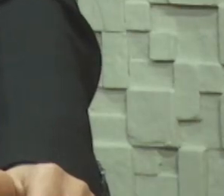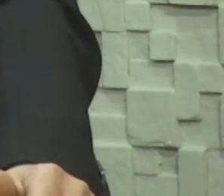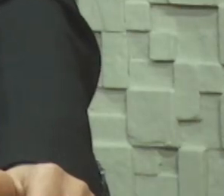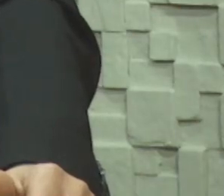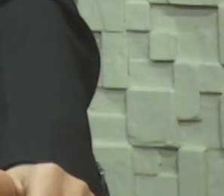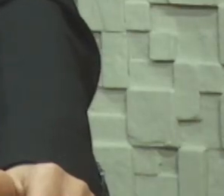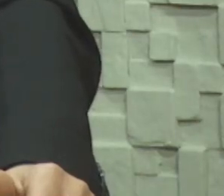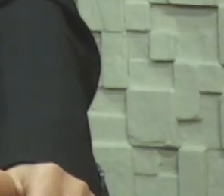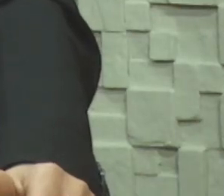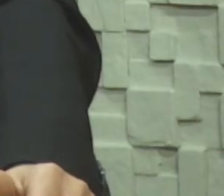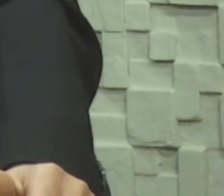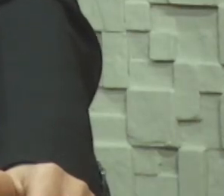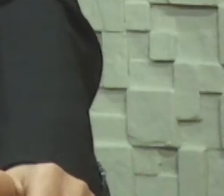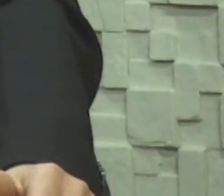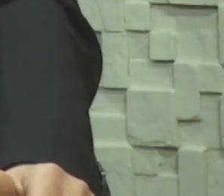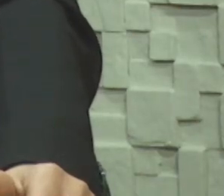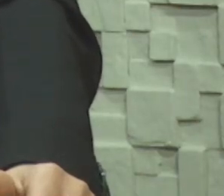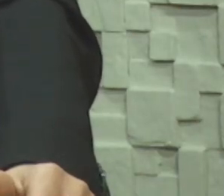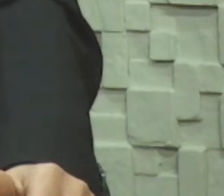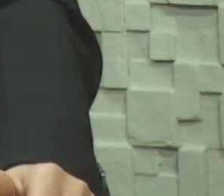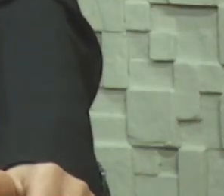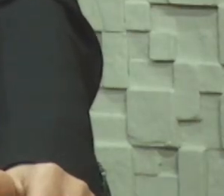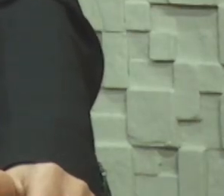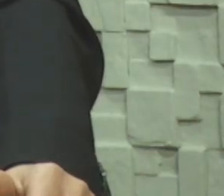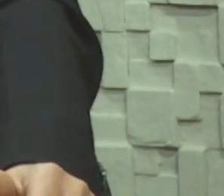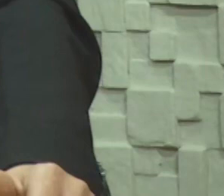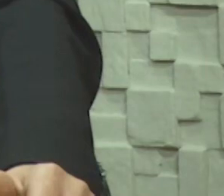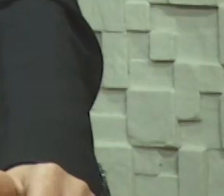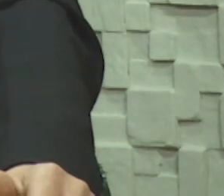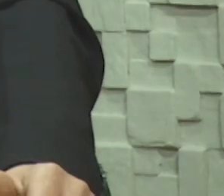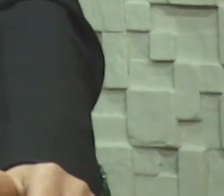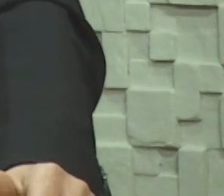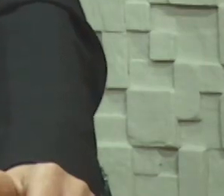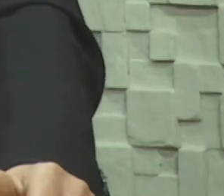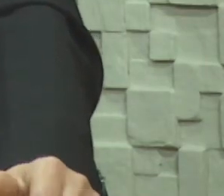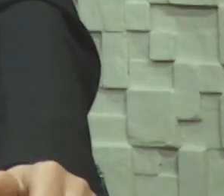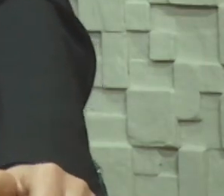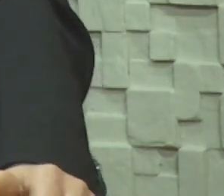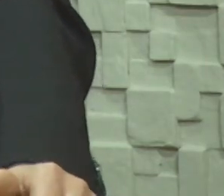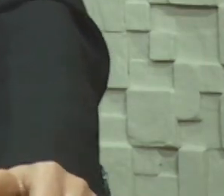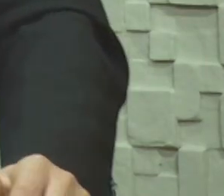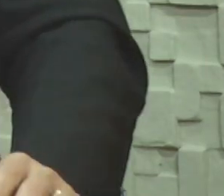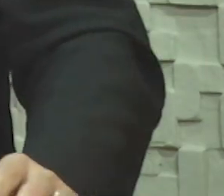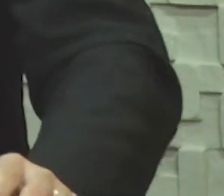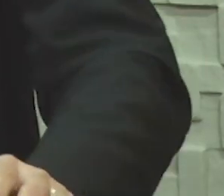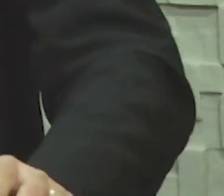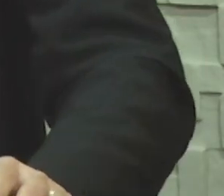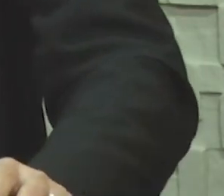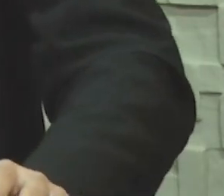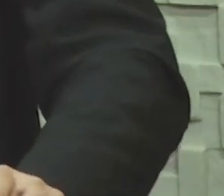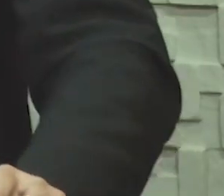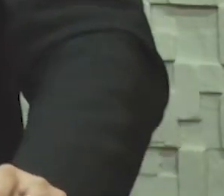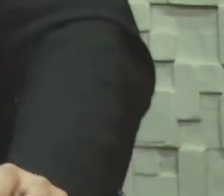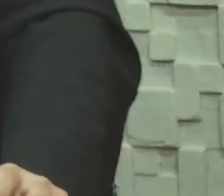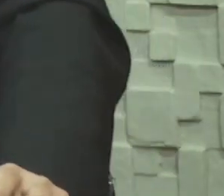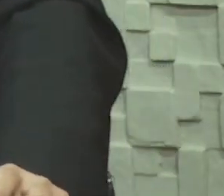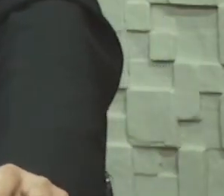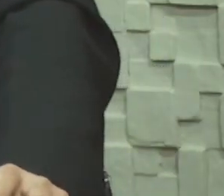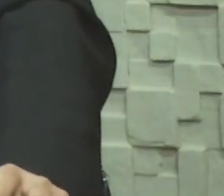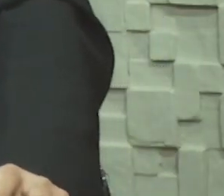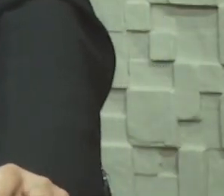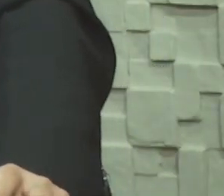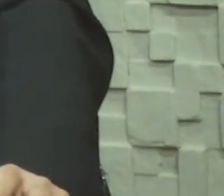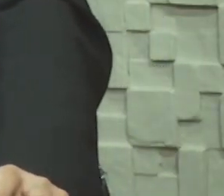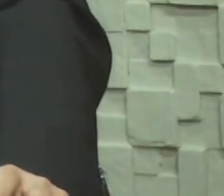longo tempo tá e que ela possa né hoje o diretor é o Alexandre do Amaral a